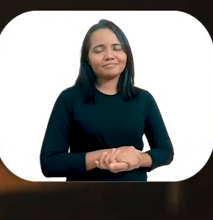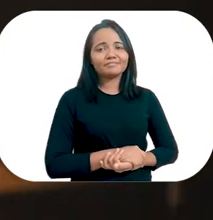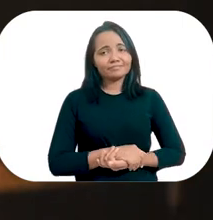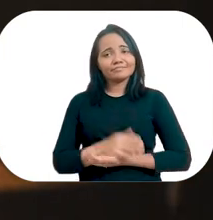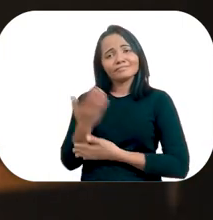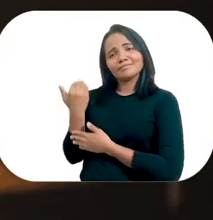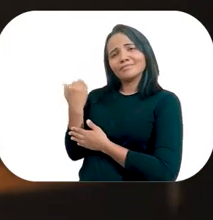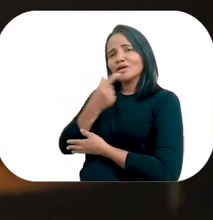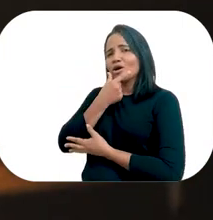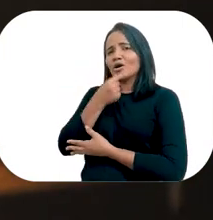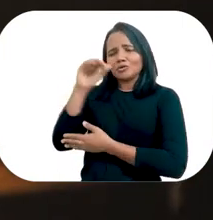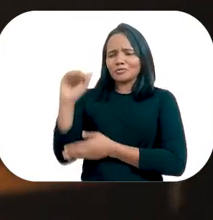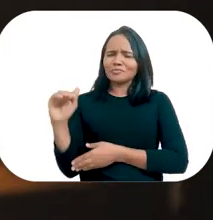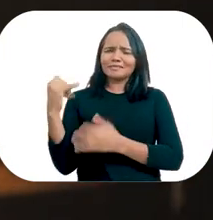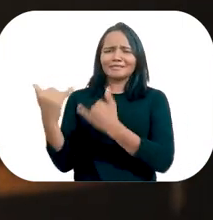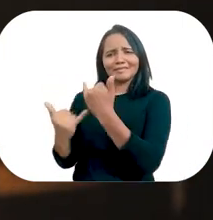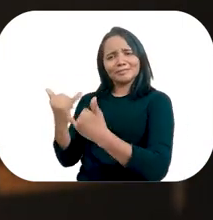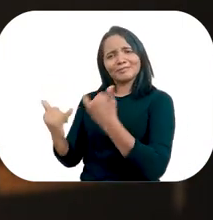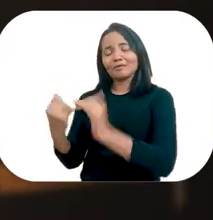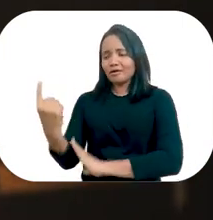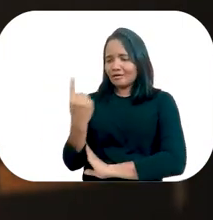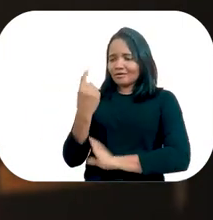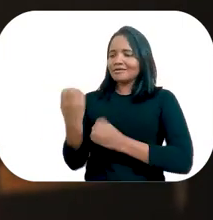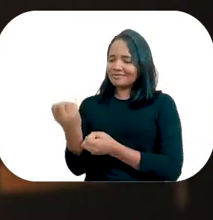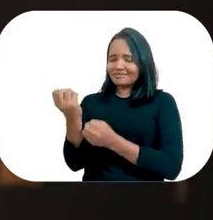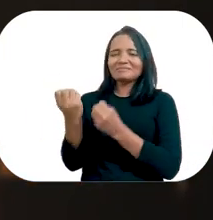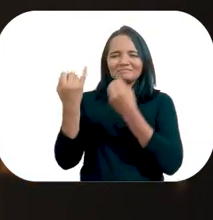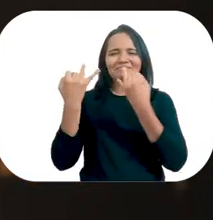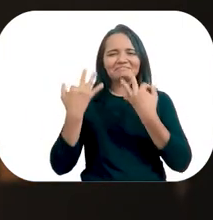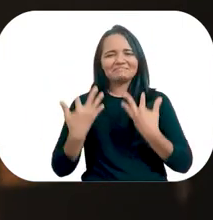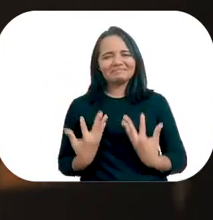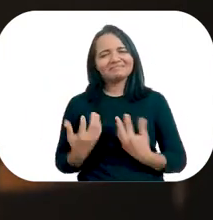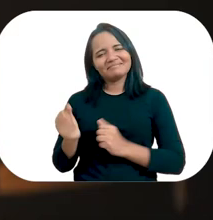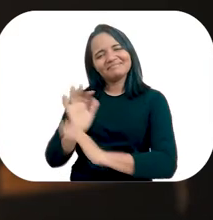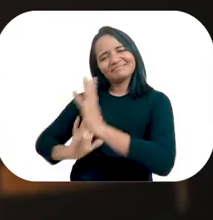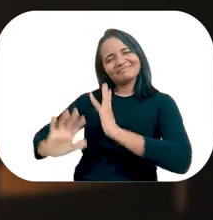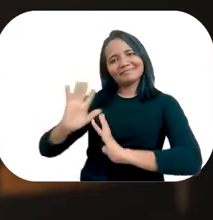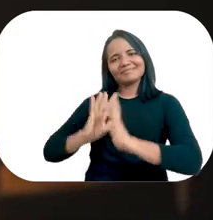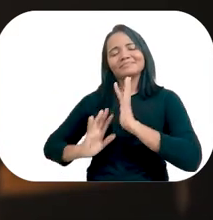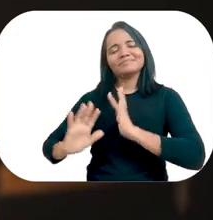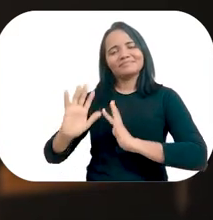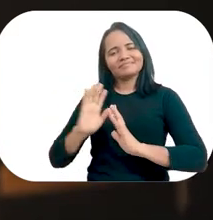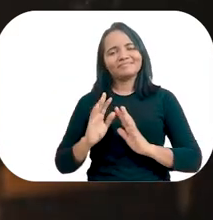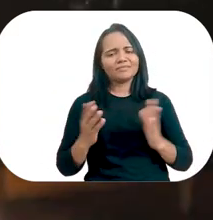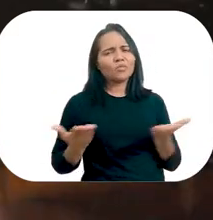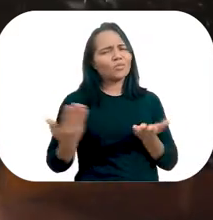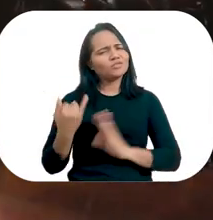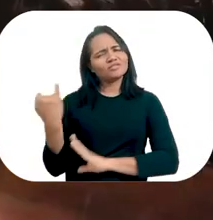Ontem um menino que brincava me falou que hoje